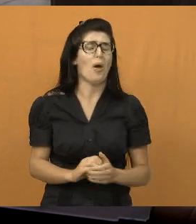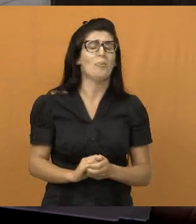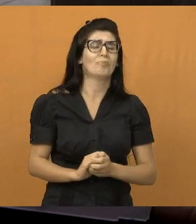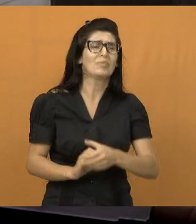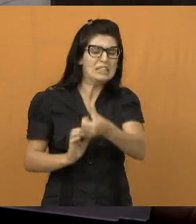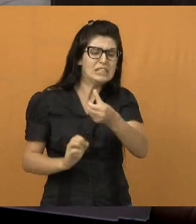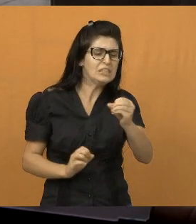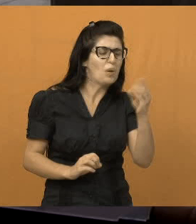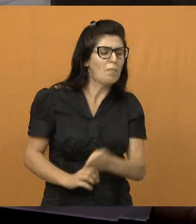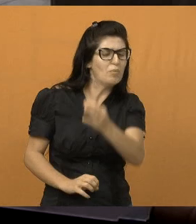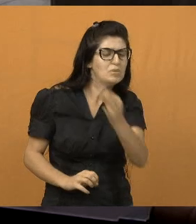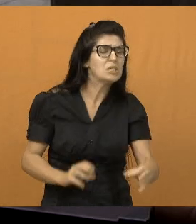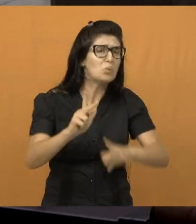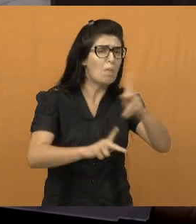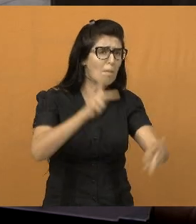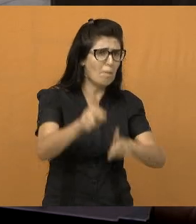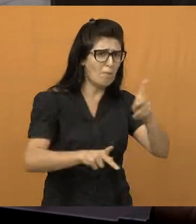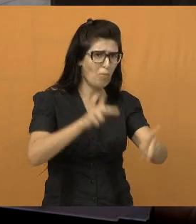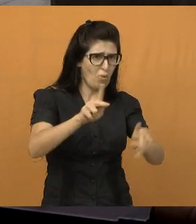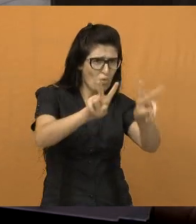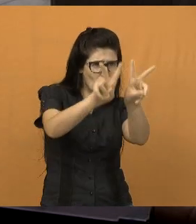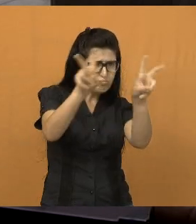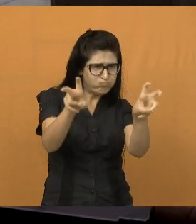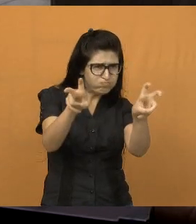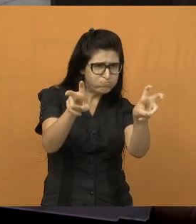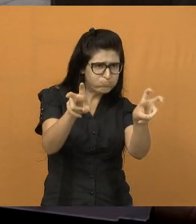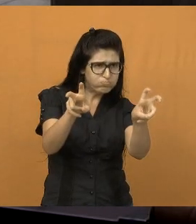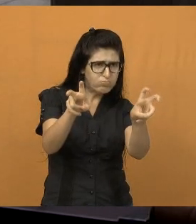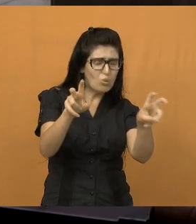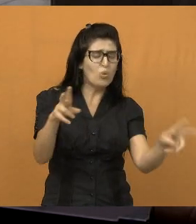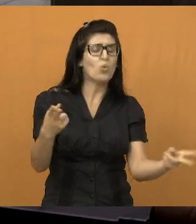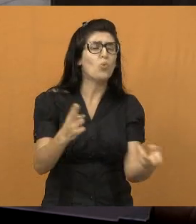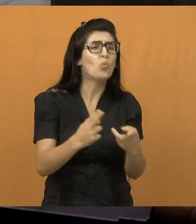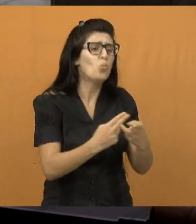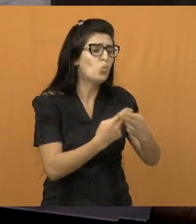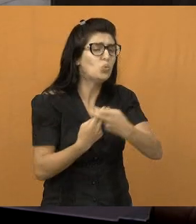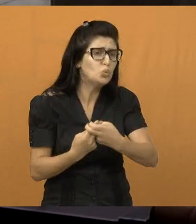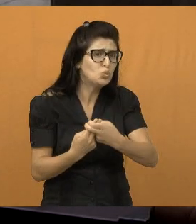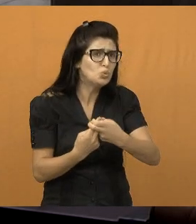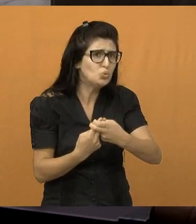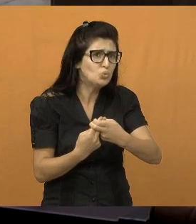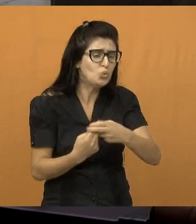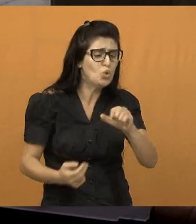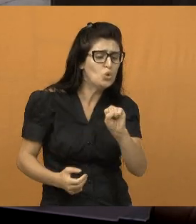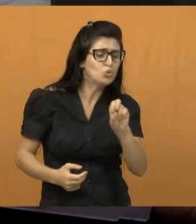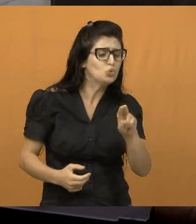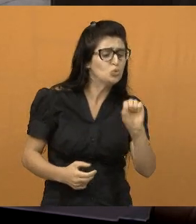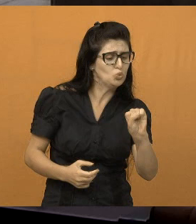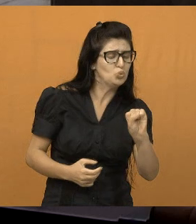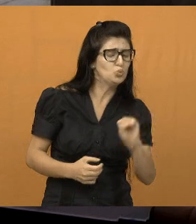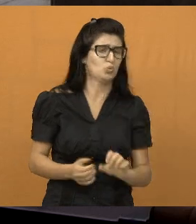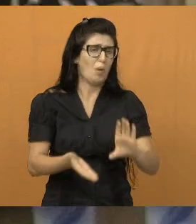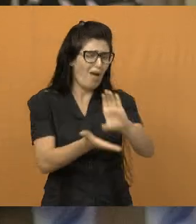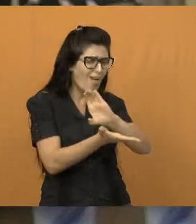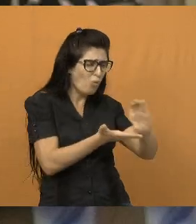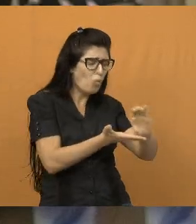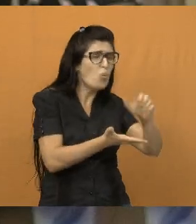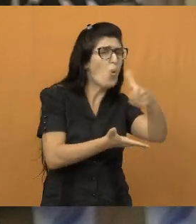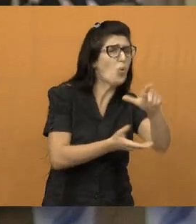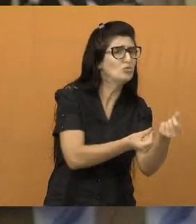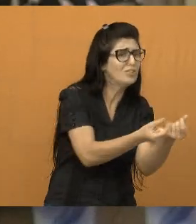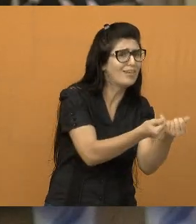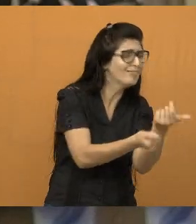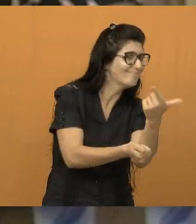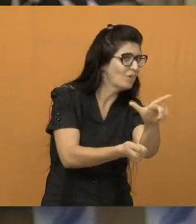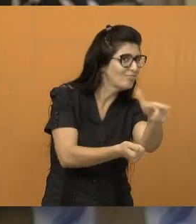60% da população exclusivamente SUS dependente. Isso significa que ela não tem nenhum outro recurso além do SUS.